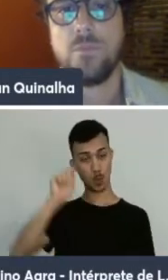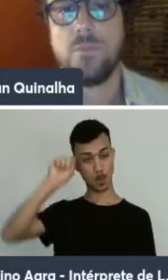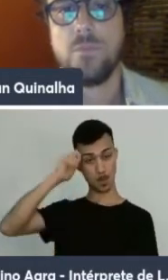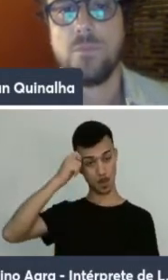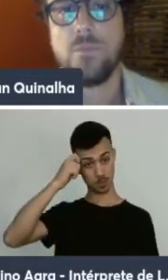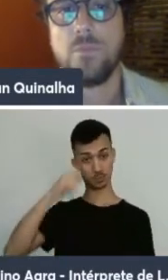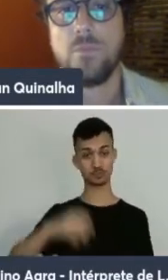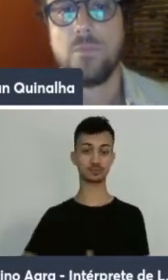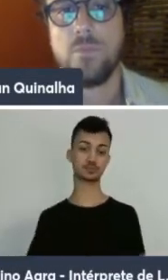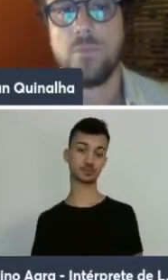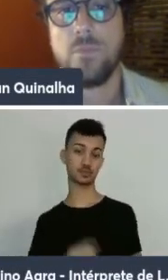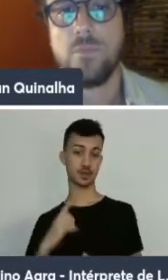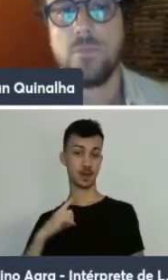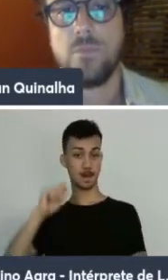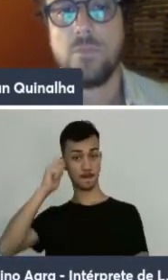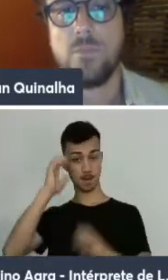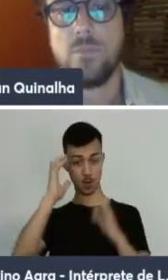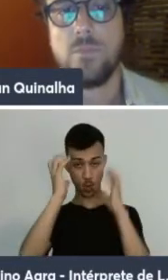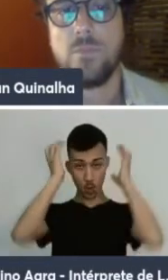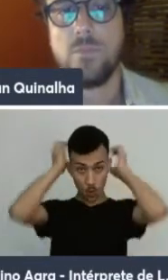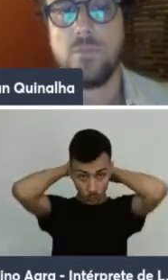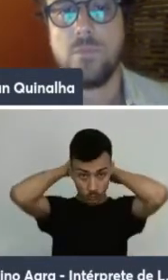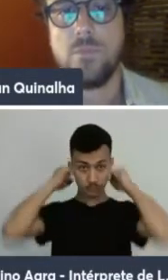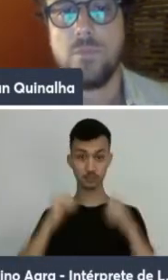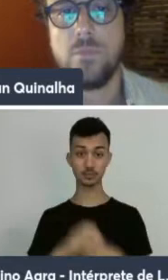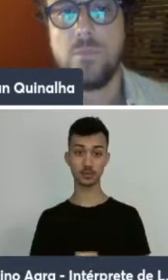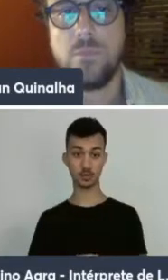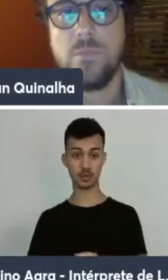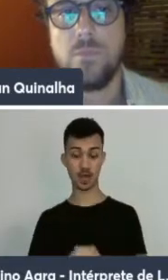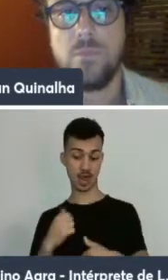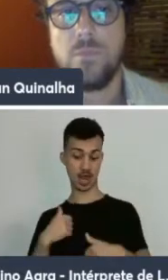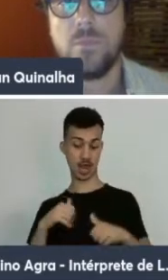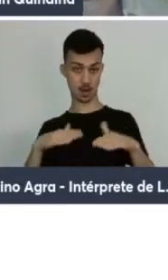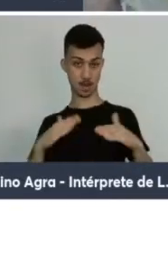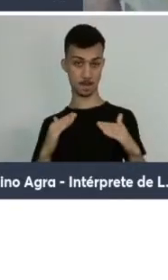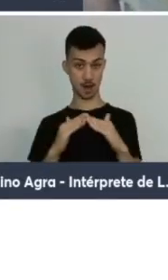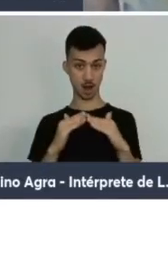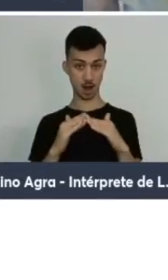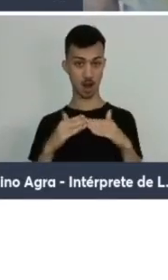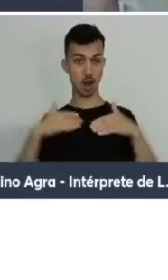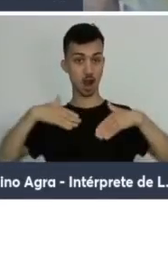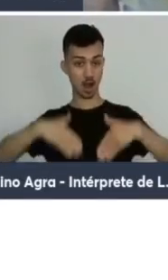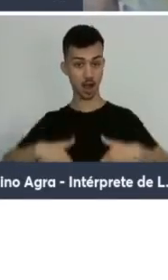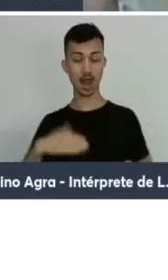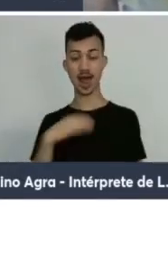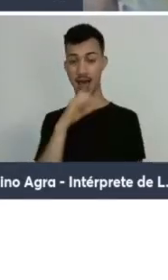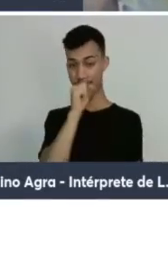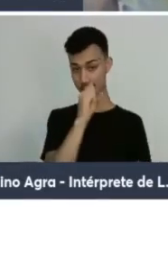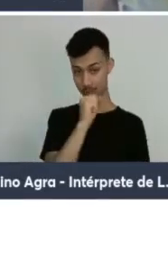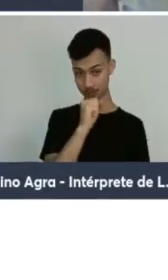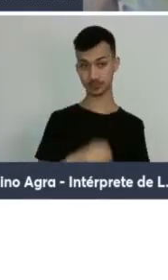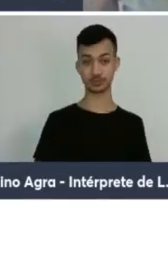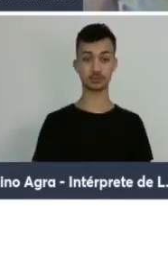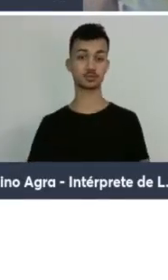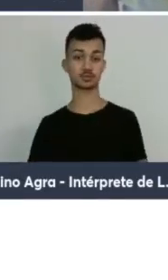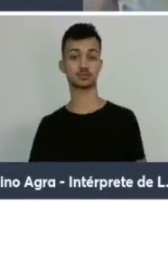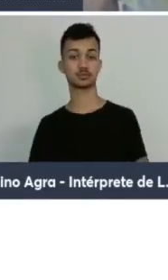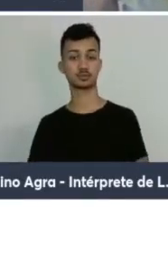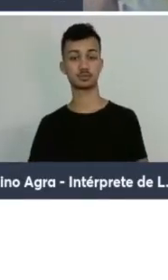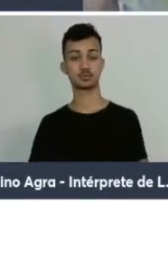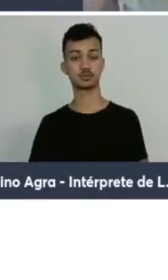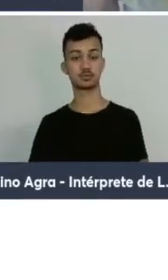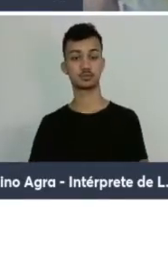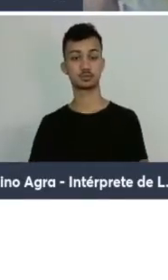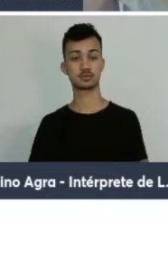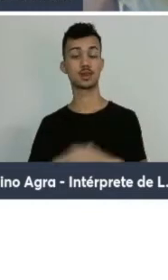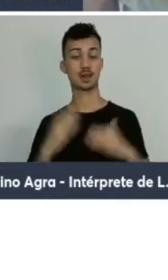cabelo crespo, tá preso, eu tô na sala da minha casa, tô vestindo uma blusa laranja, e atrás de mim